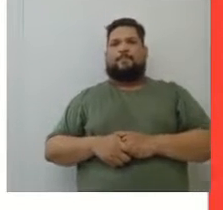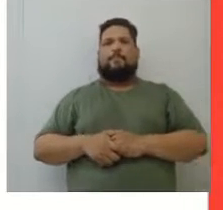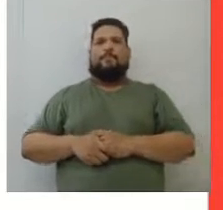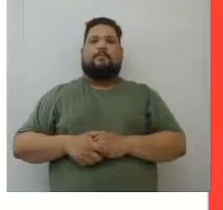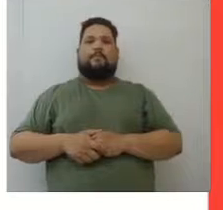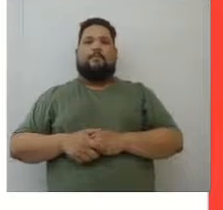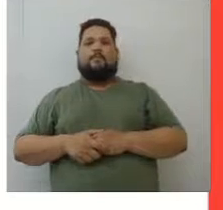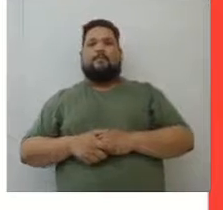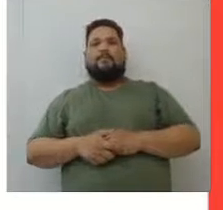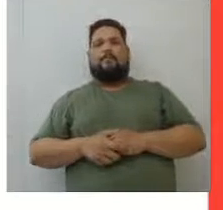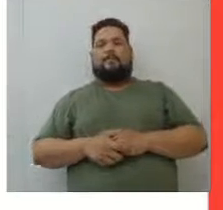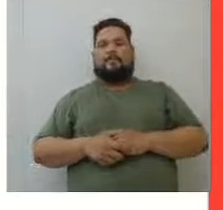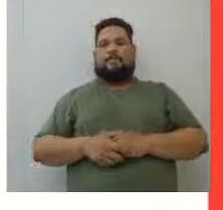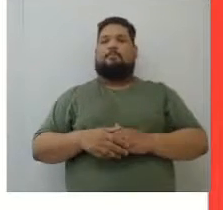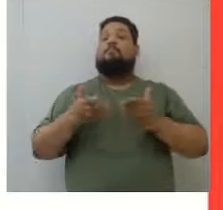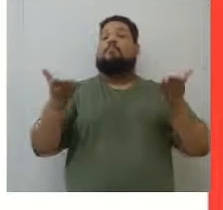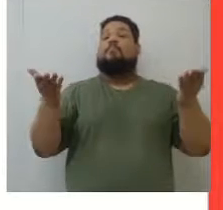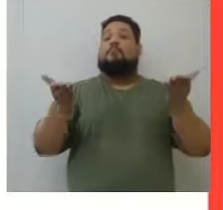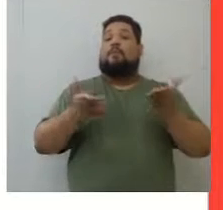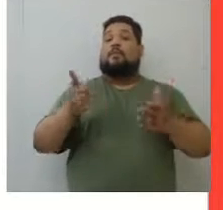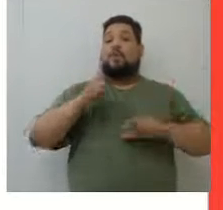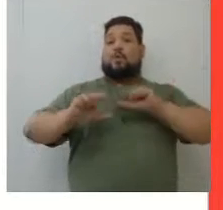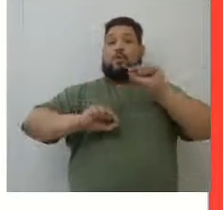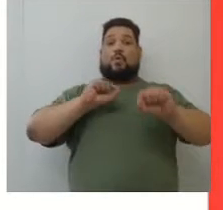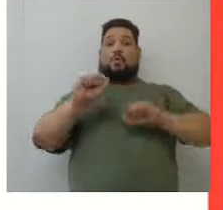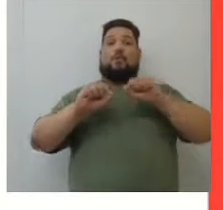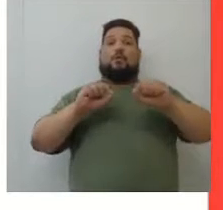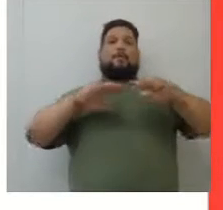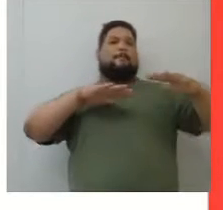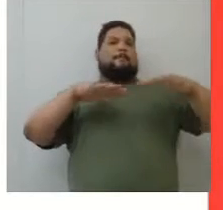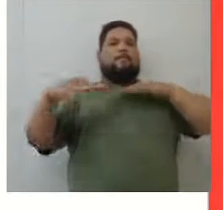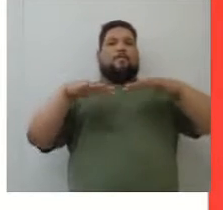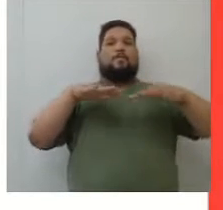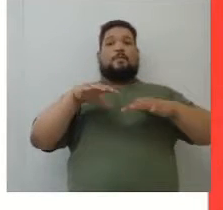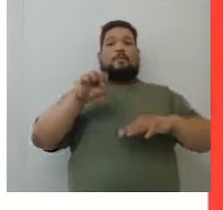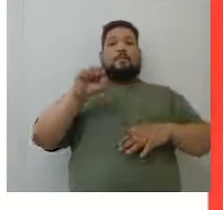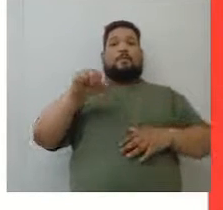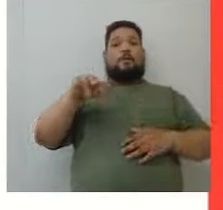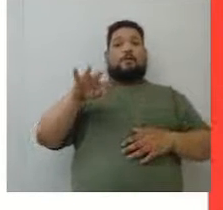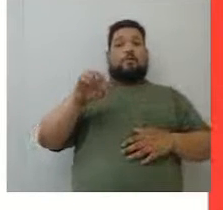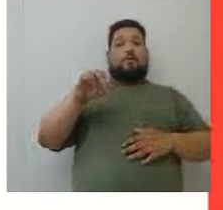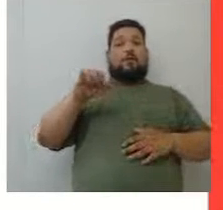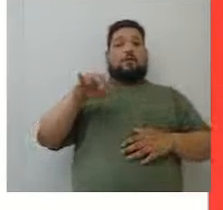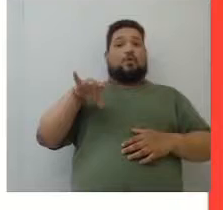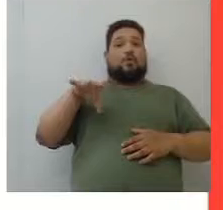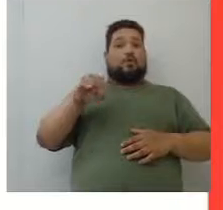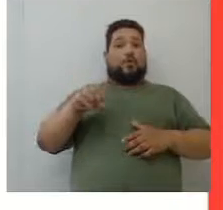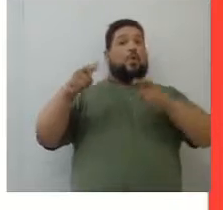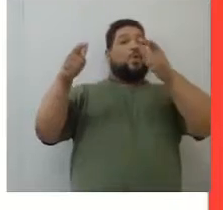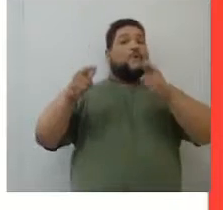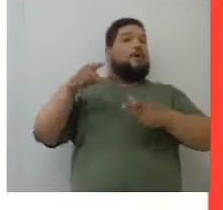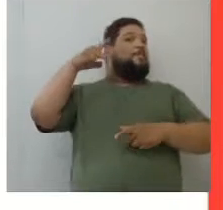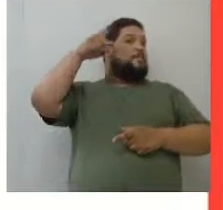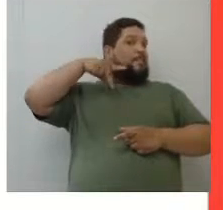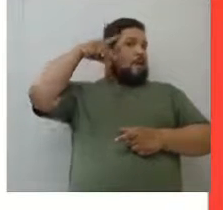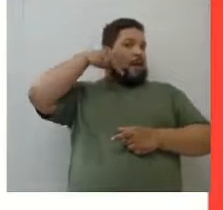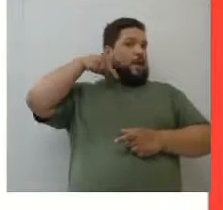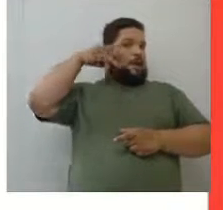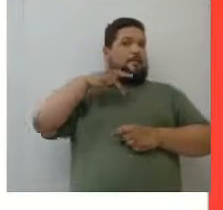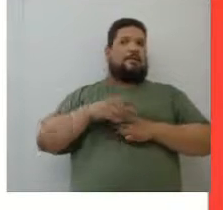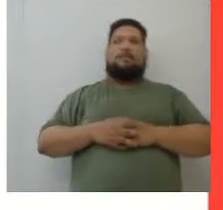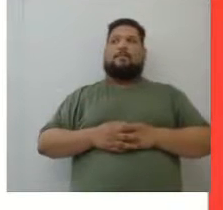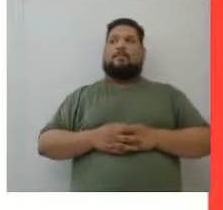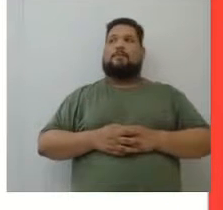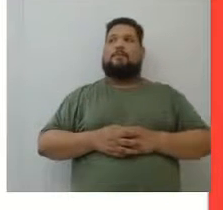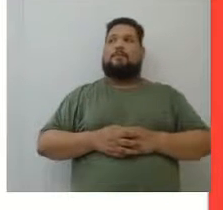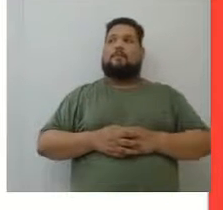E aí a gente vai ter a mobilização, tá? De Santo Antônio na Paraíba, cadê? A mobilização da cidade de Santo